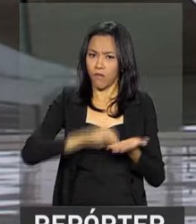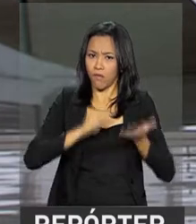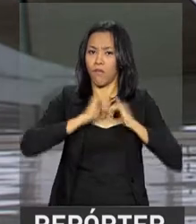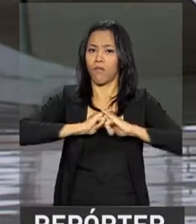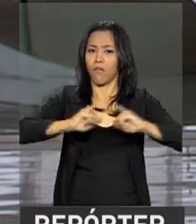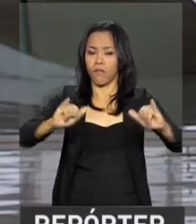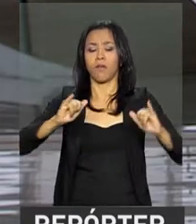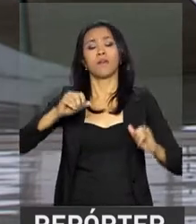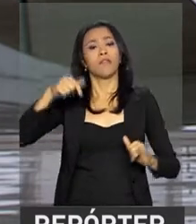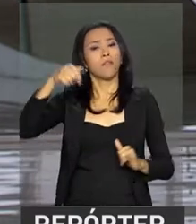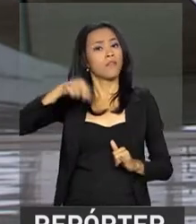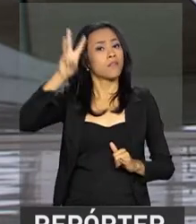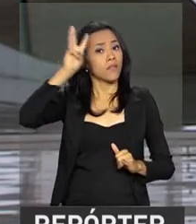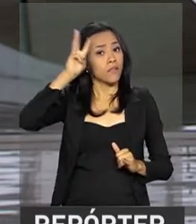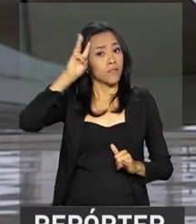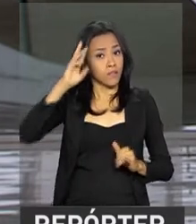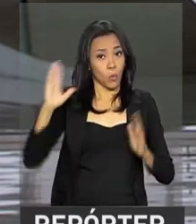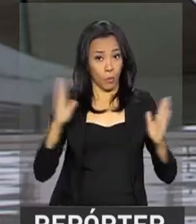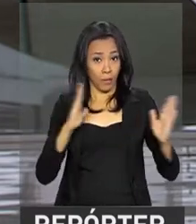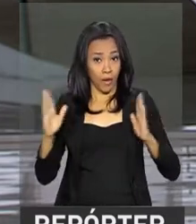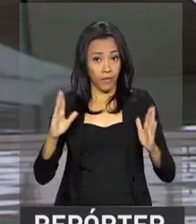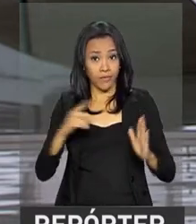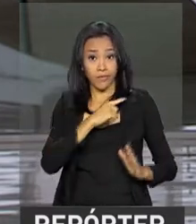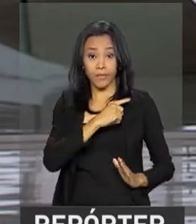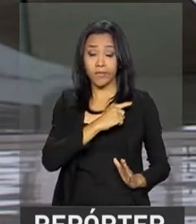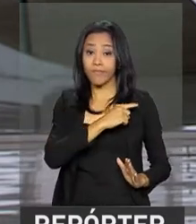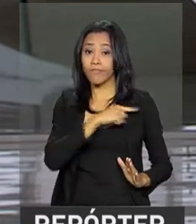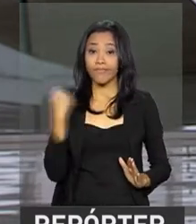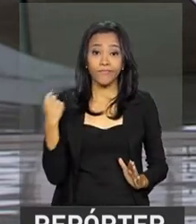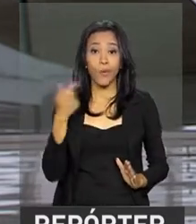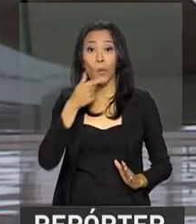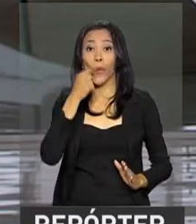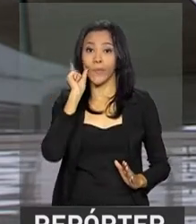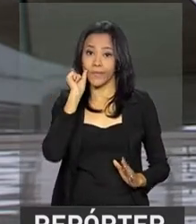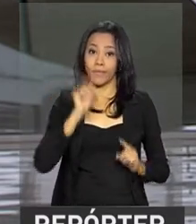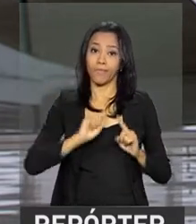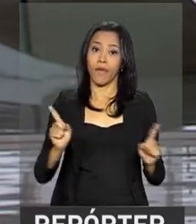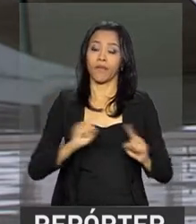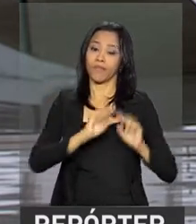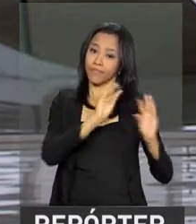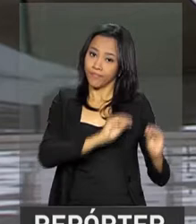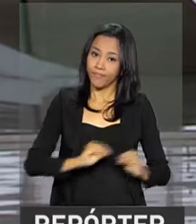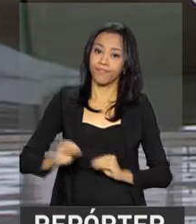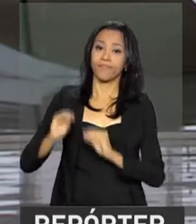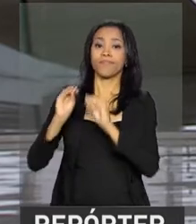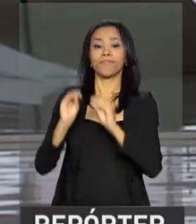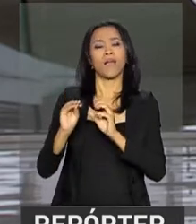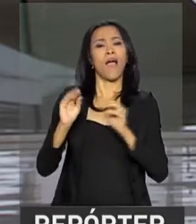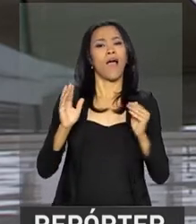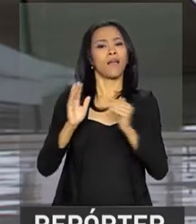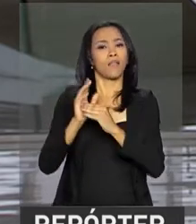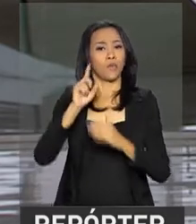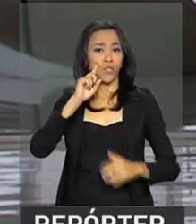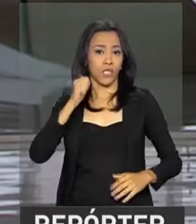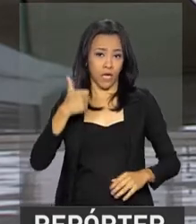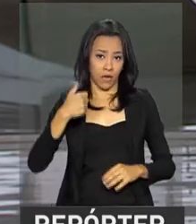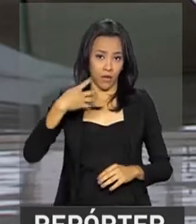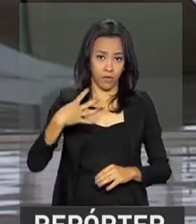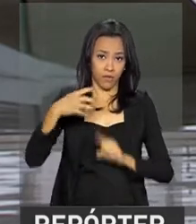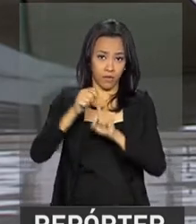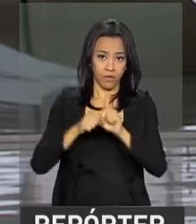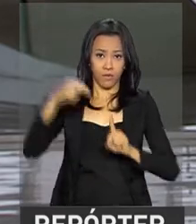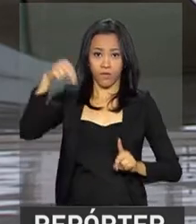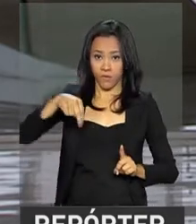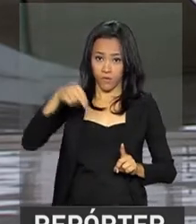desta terça-feira o prazo terminaria ontem mas com a prorrogação a adesão ao programa vai até o dia 14 de novembro